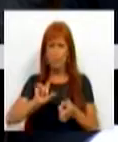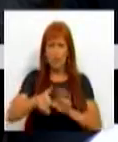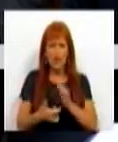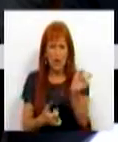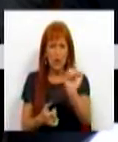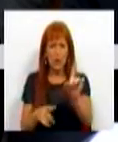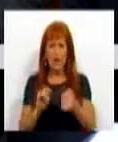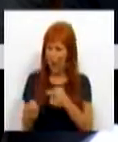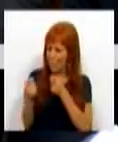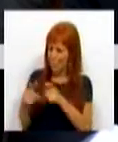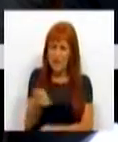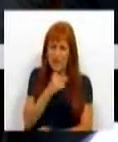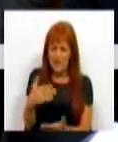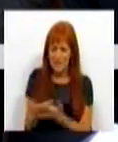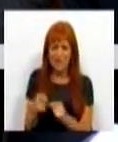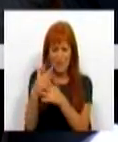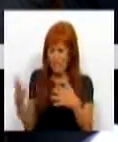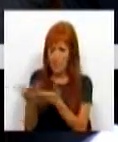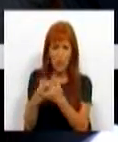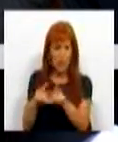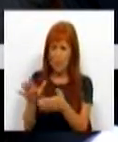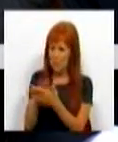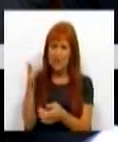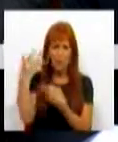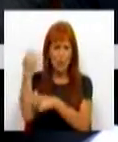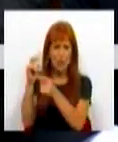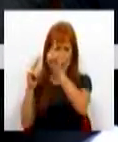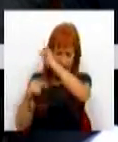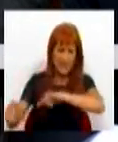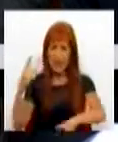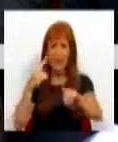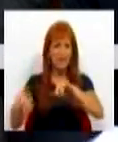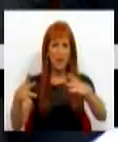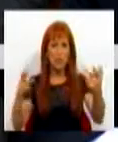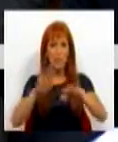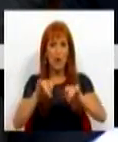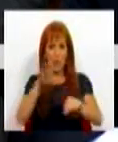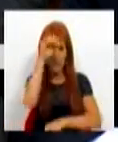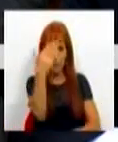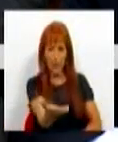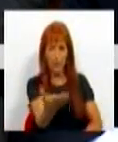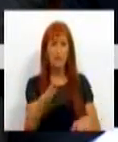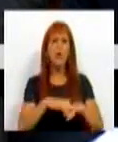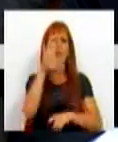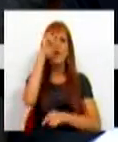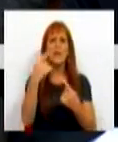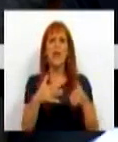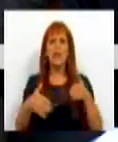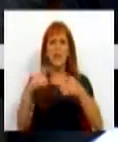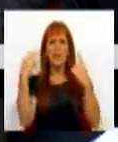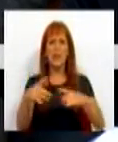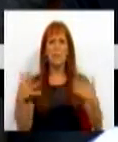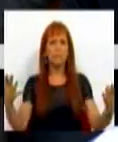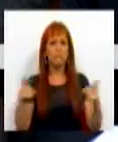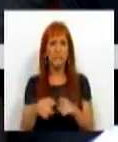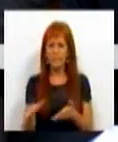projeto de aposta decisiva no crescimento económico baseado nas exportações. E essa é a diferença relativamente a este Governo. É porque este Governo tem uma estratégia